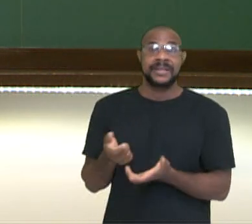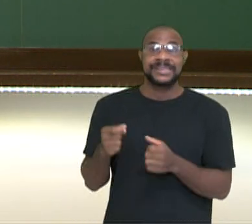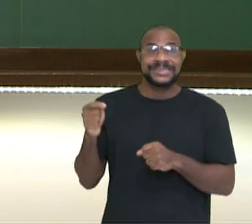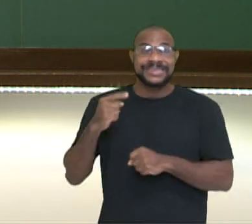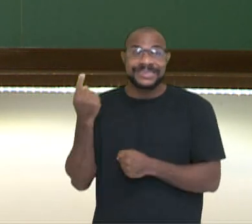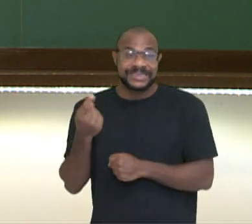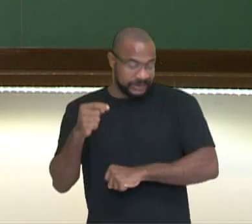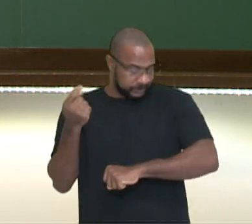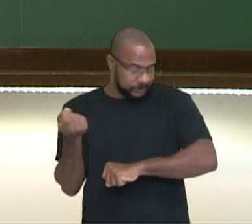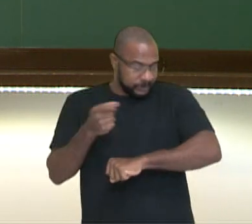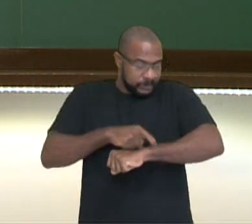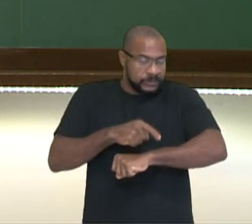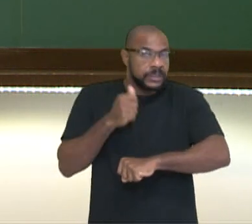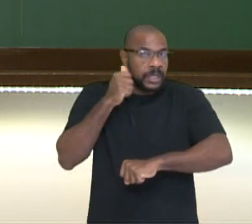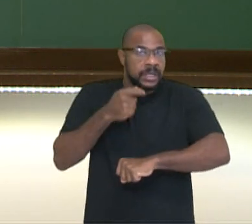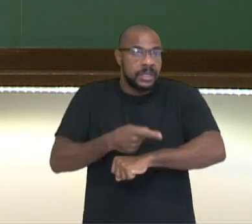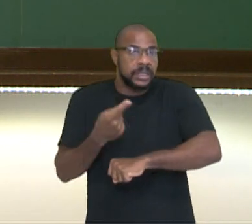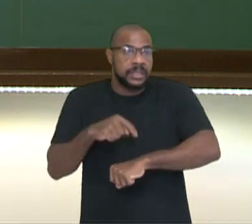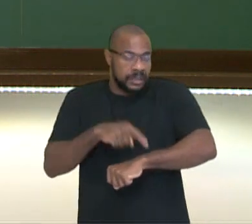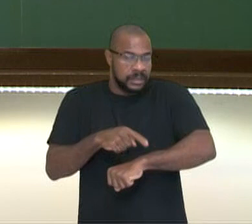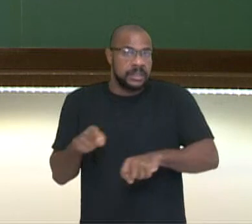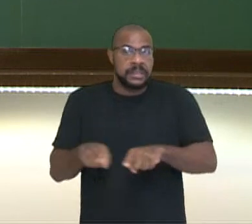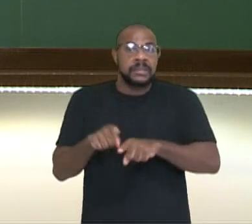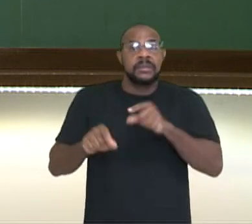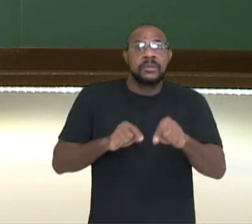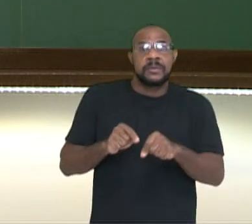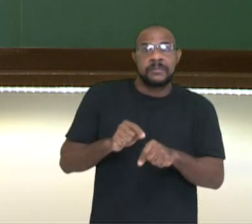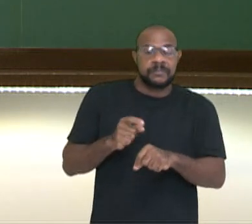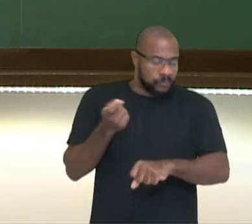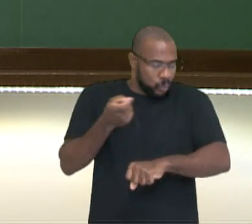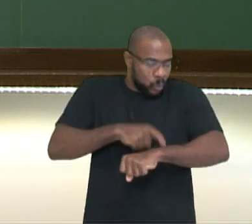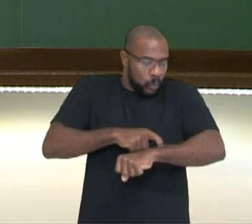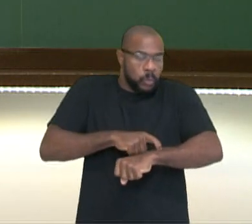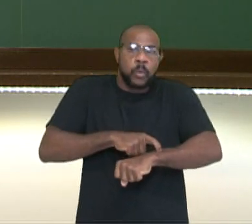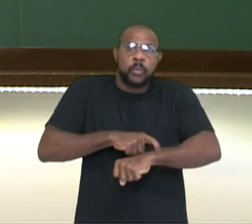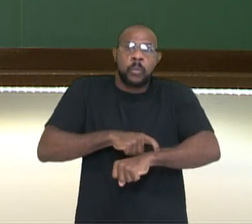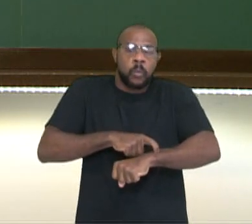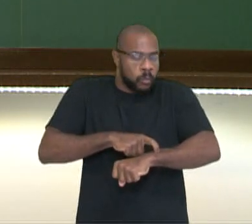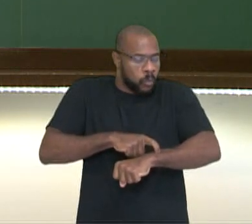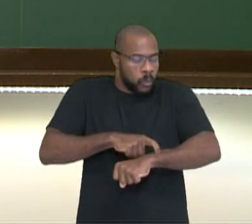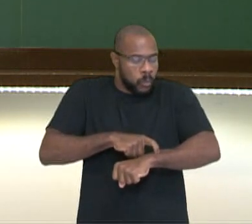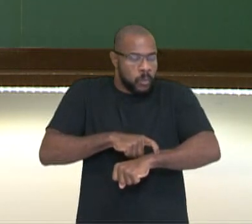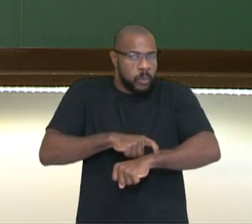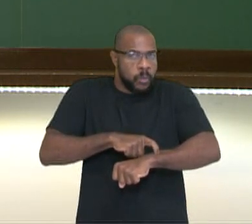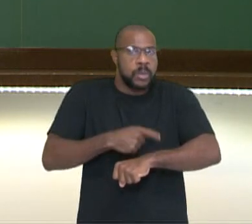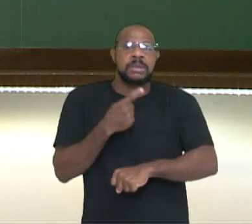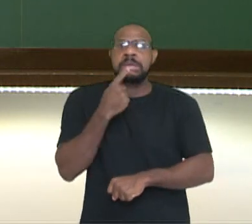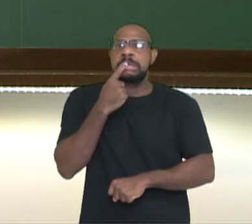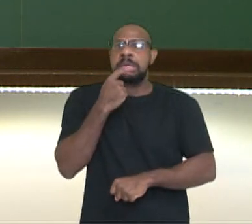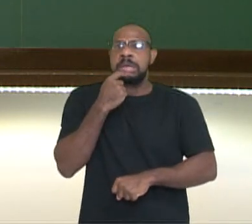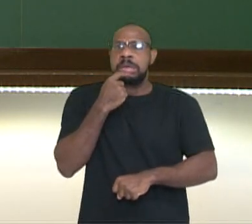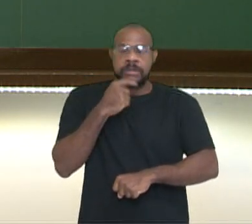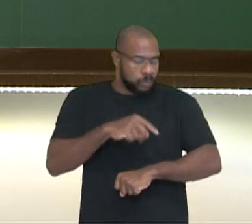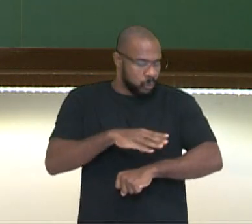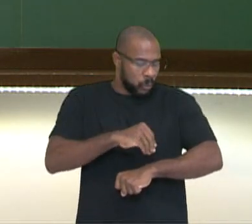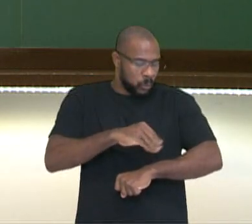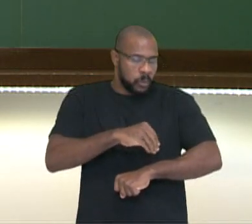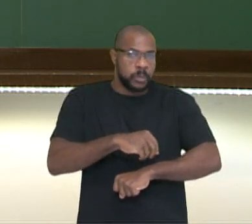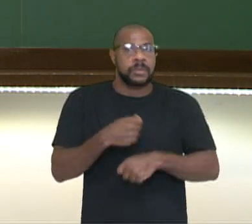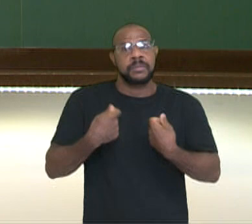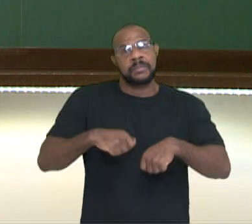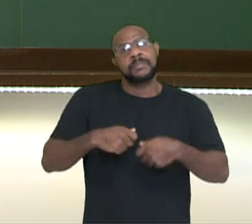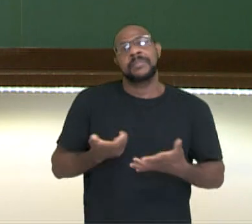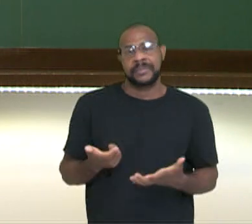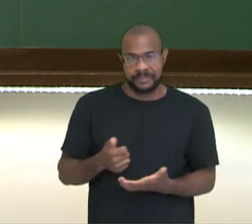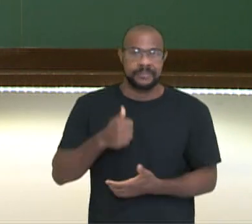a fêmea, além de fitófaga, também é hematófaga. Então, toda vez que um pernilongo te pica, você sabe que é uma fêmea, porque só a fêmea é que precisa de sangue, tá?